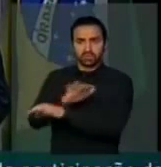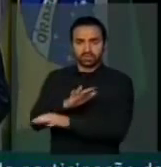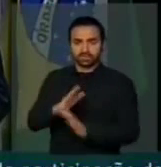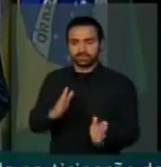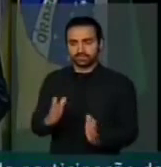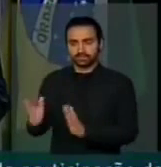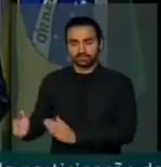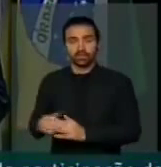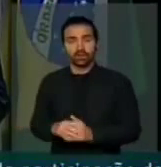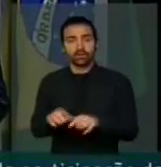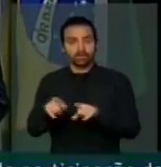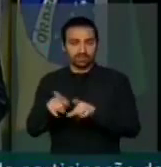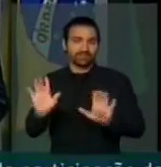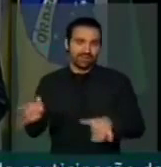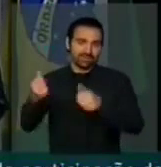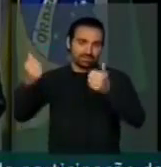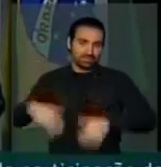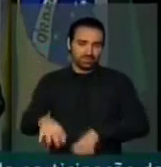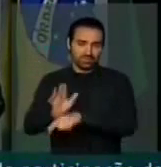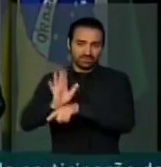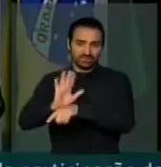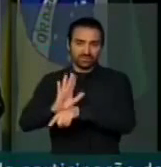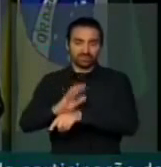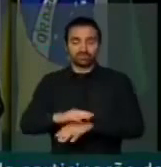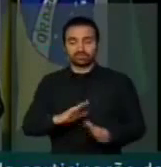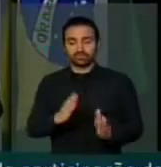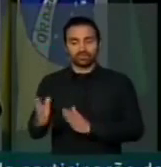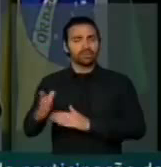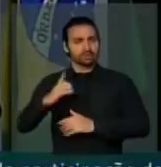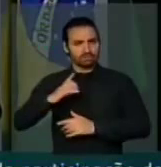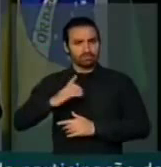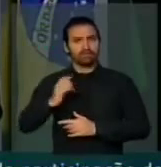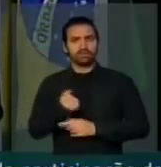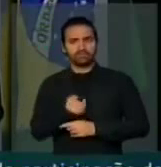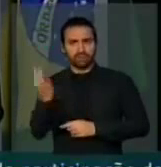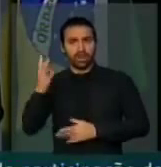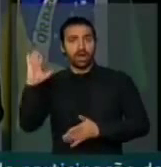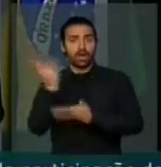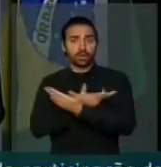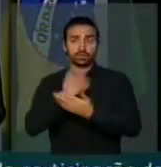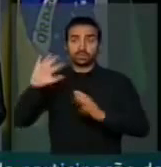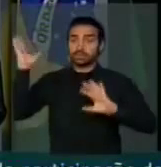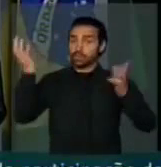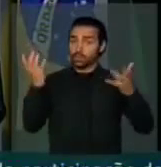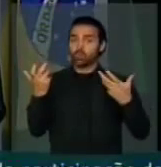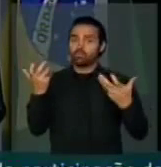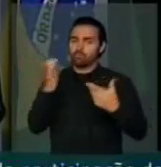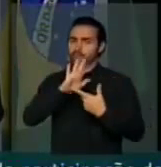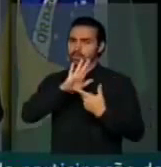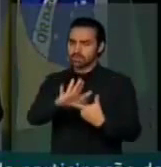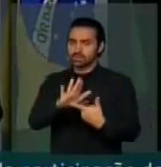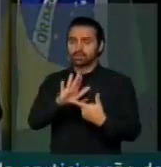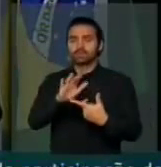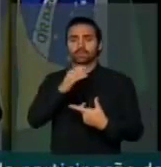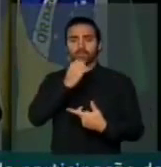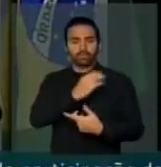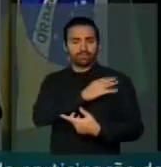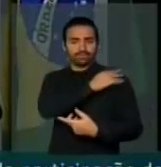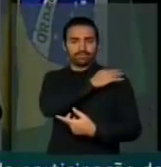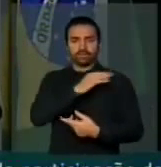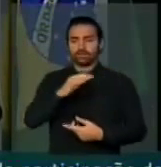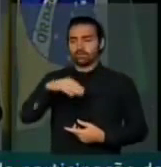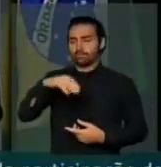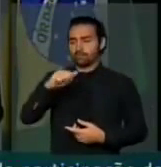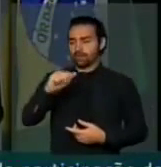falada inclusive no vídeo. Há vários episódios que gostaria de destacar com o general